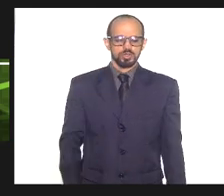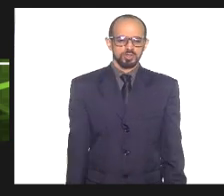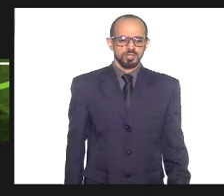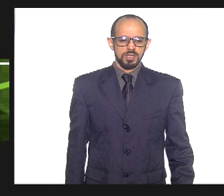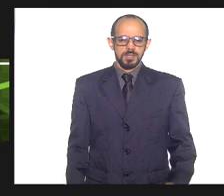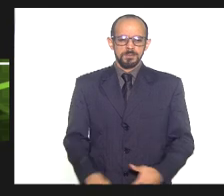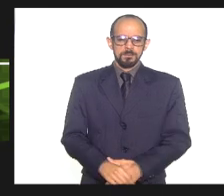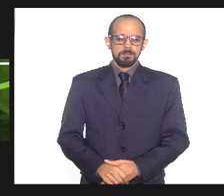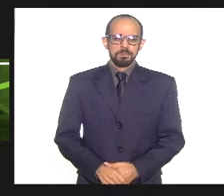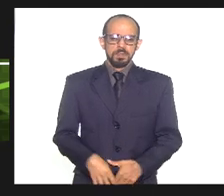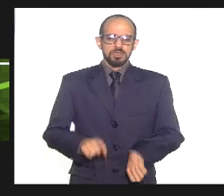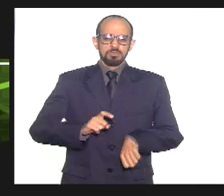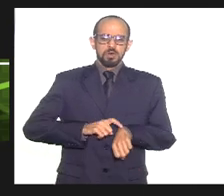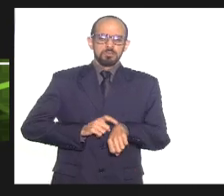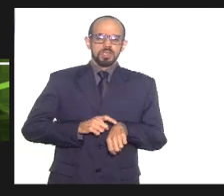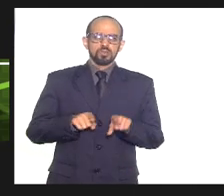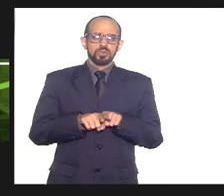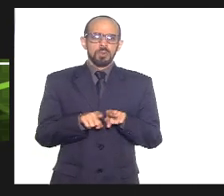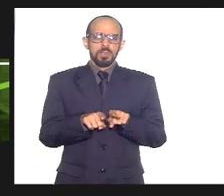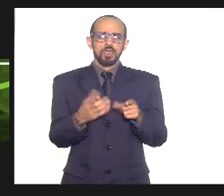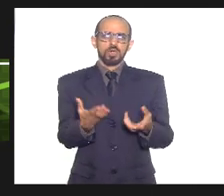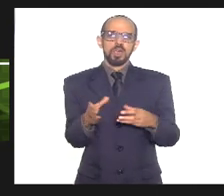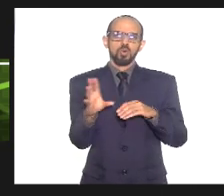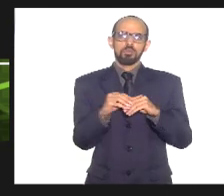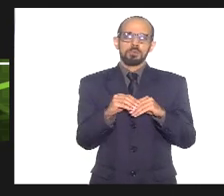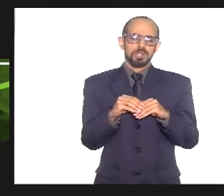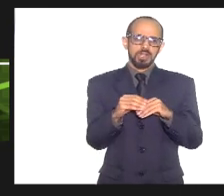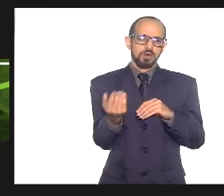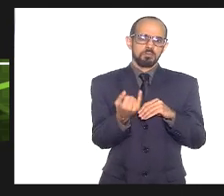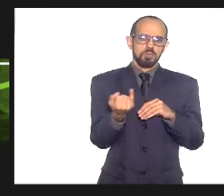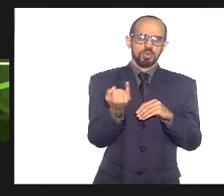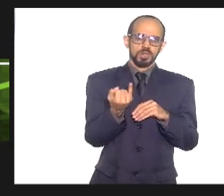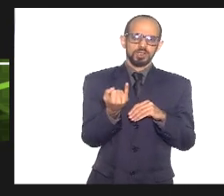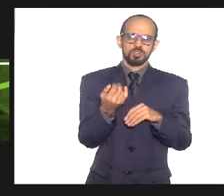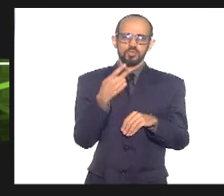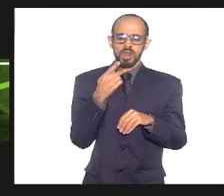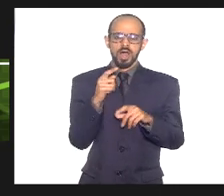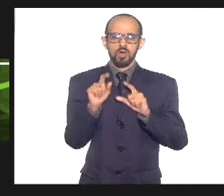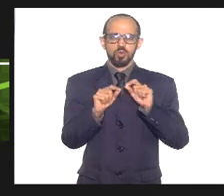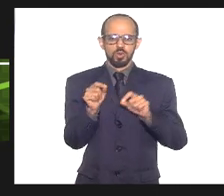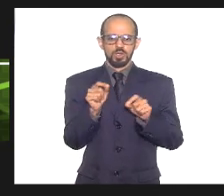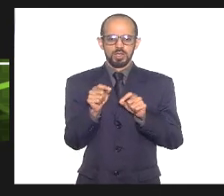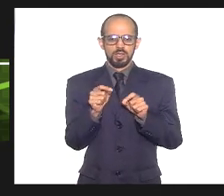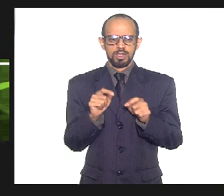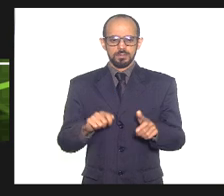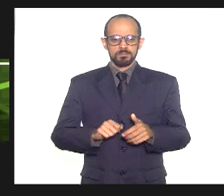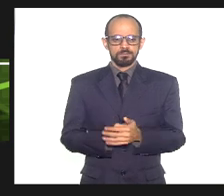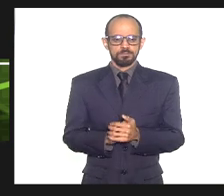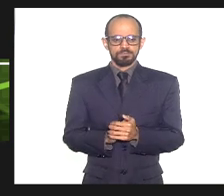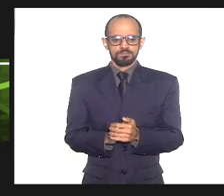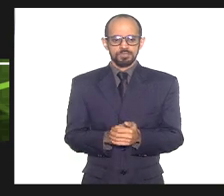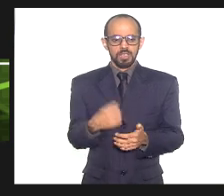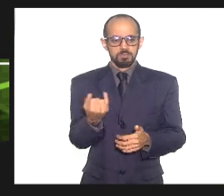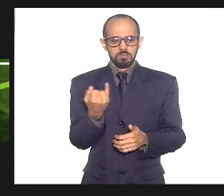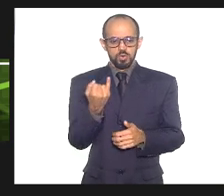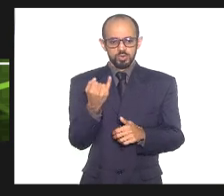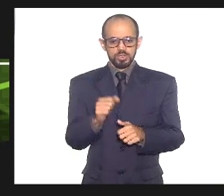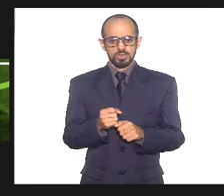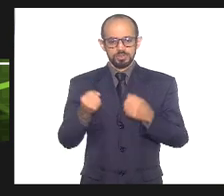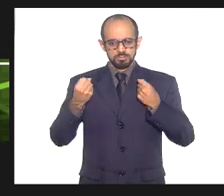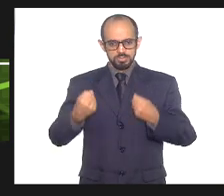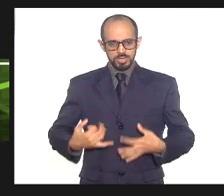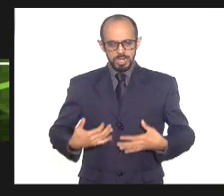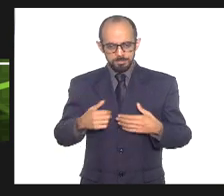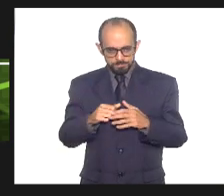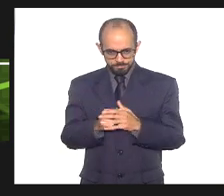Neste momento, eu gostaria de reforçar um ponto importante do campo de Peregrino, muito relevante para esta comissão e já foi mencionado em sessão